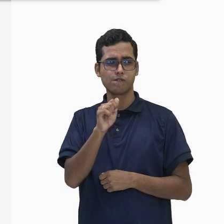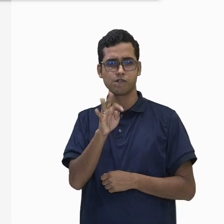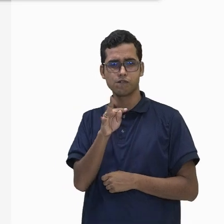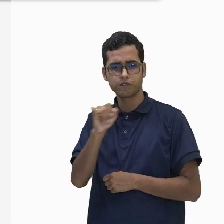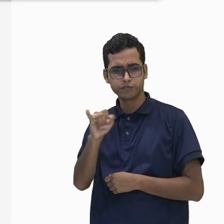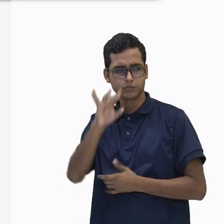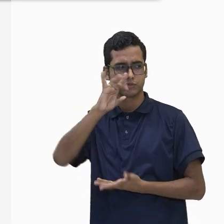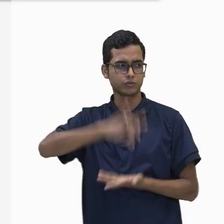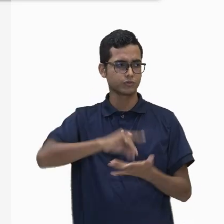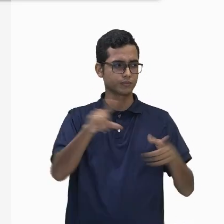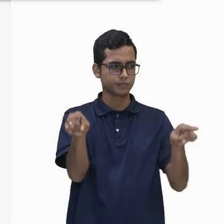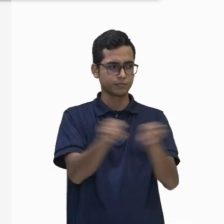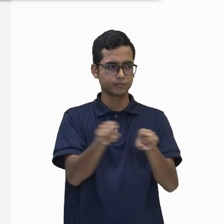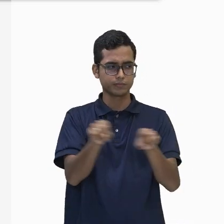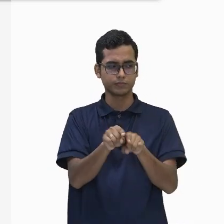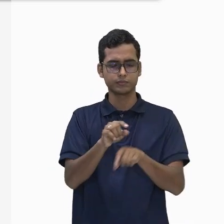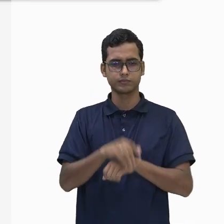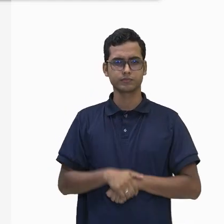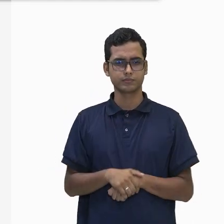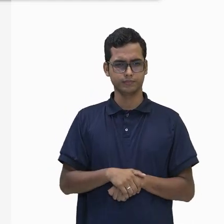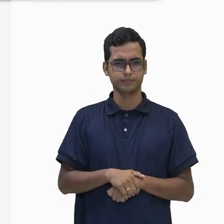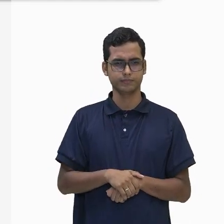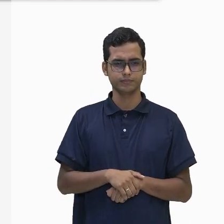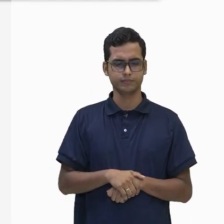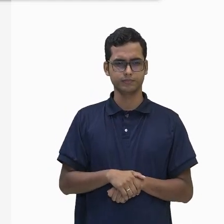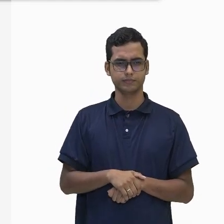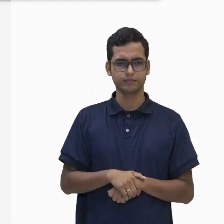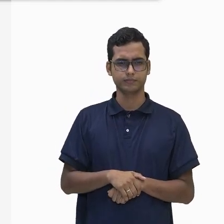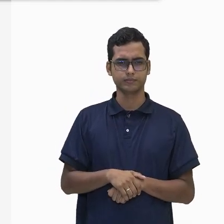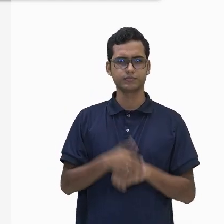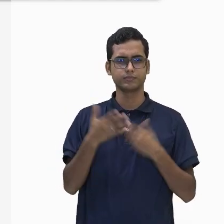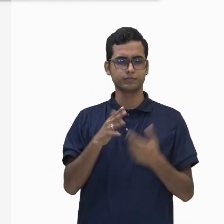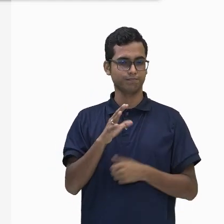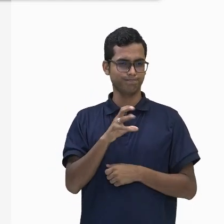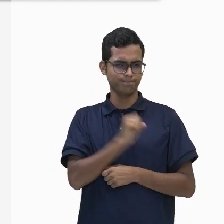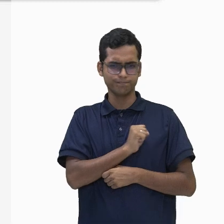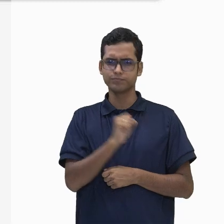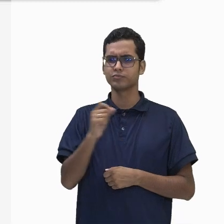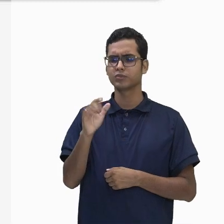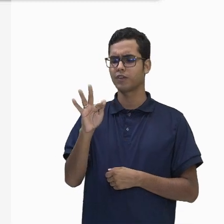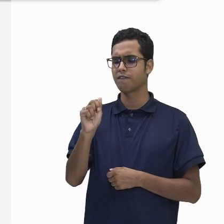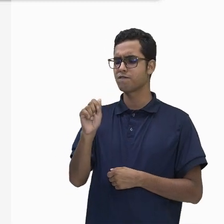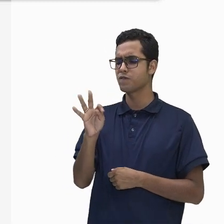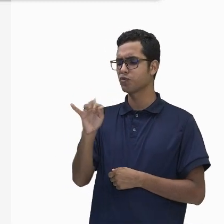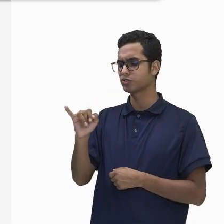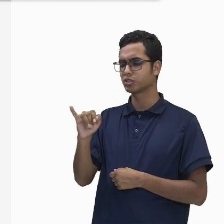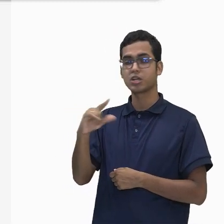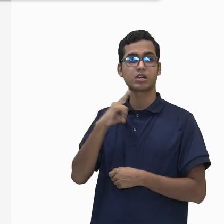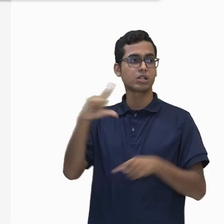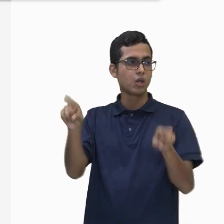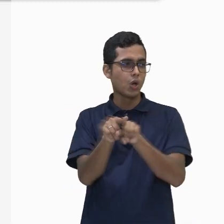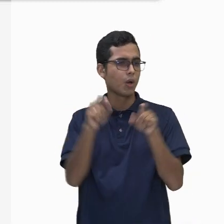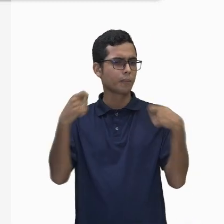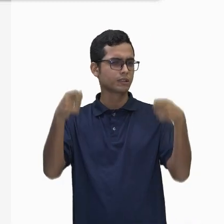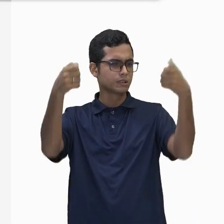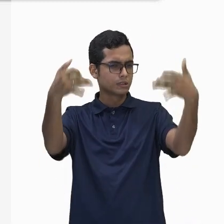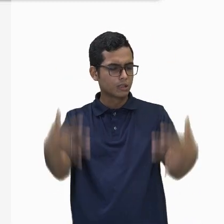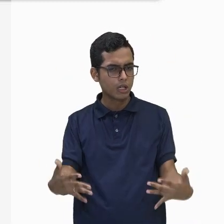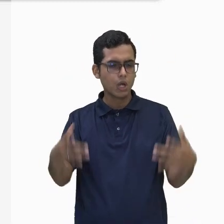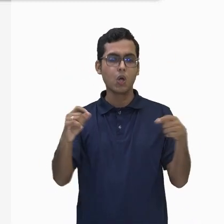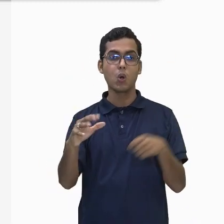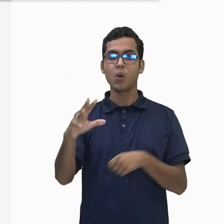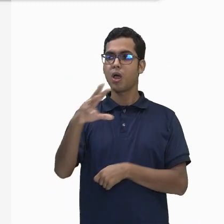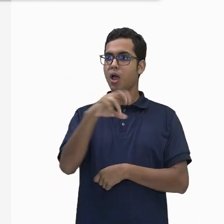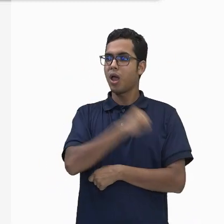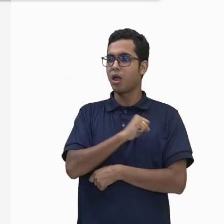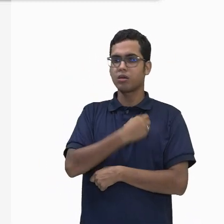existem coisas terríveis na vida. Quando eu falo no amor fati, então eu tenho que falar, também eu tenho que afirmar o quê? O amor à